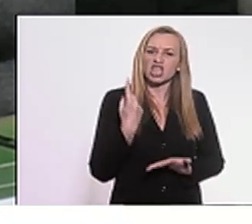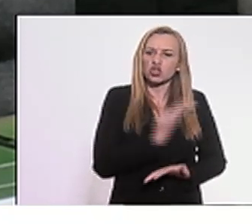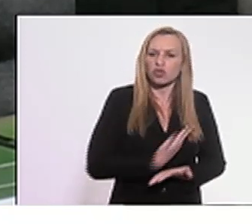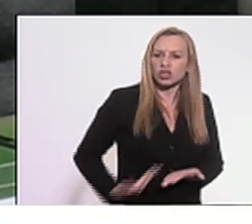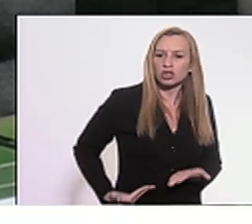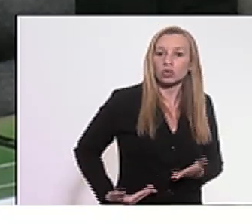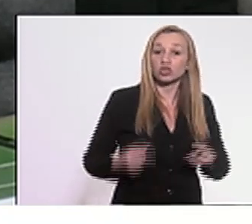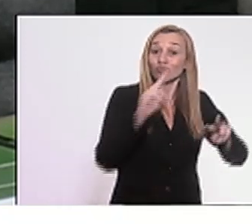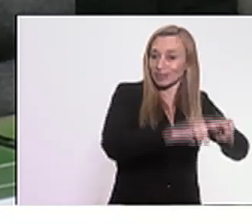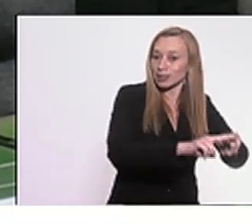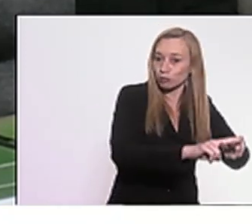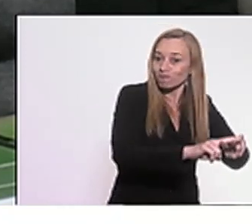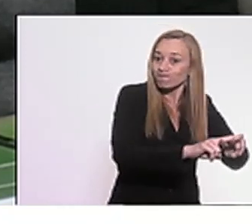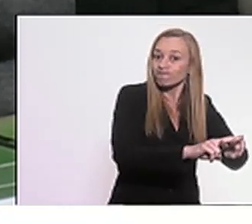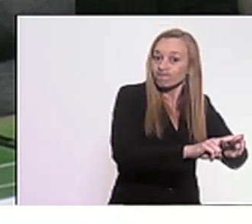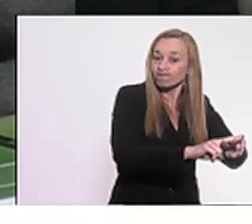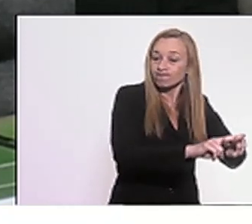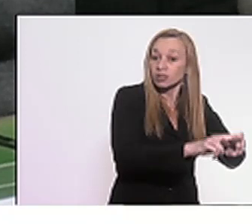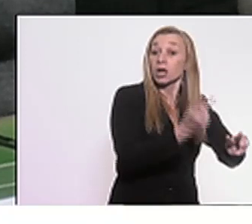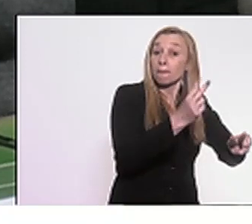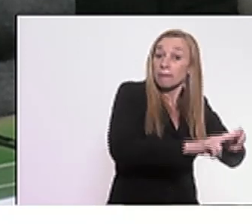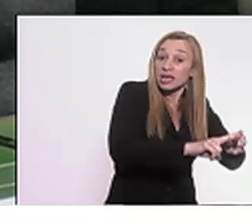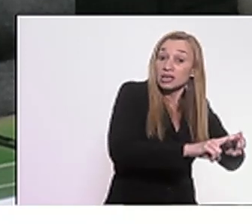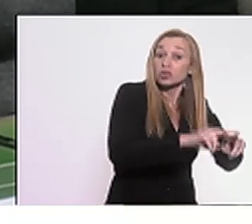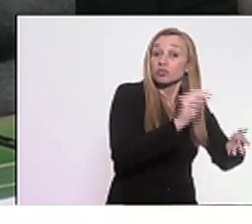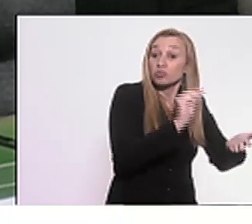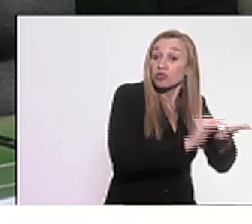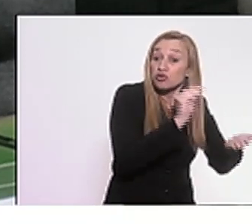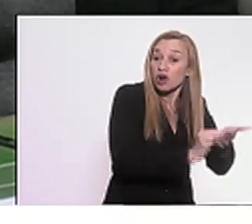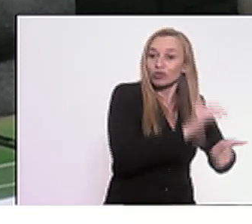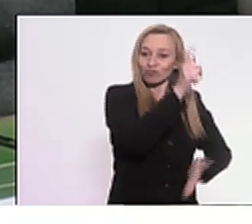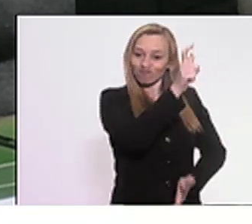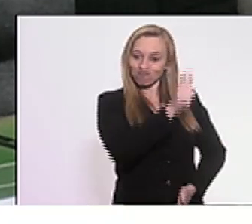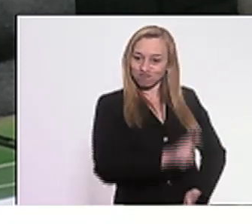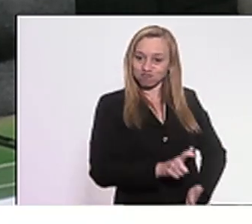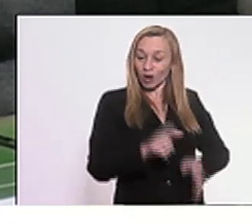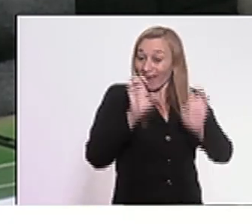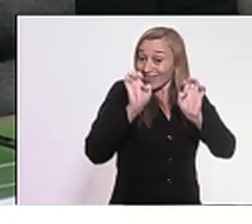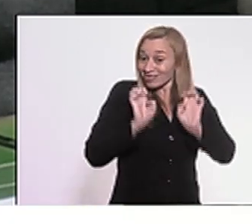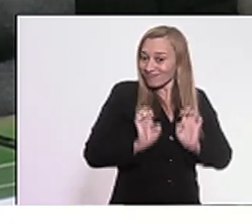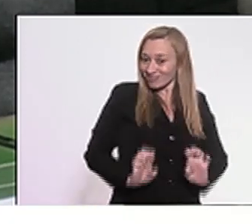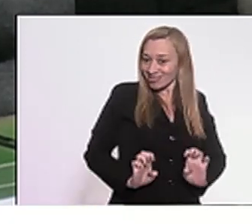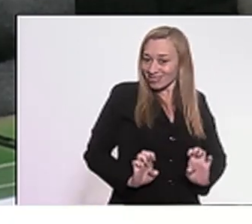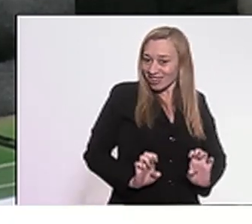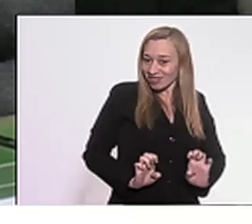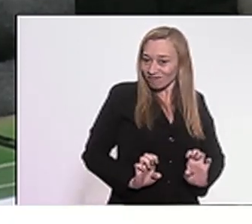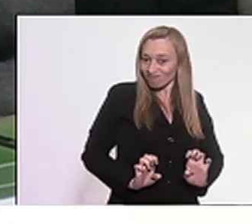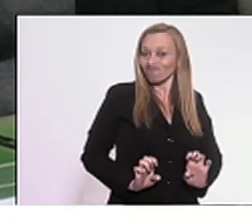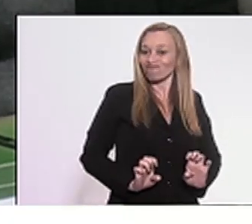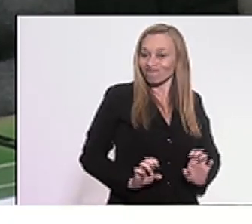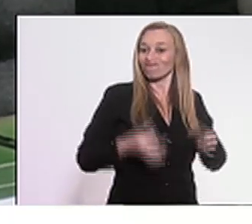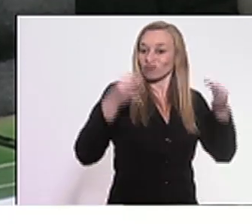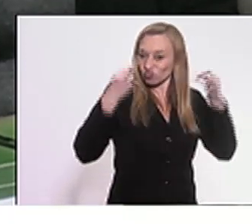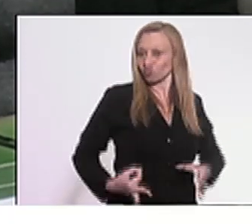estão presos por falta de escrúpulos, presos por falta de honestidade e